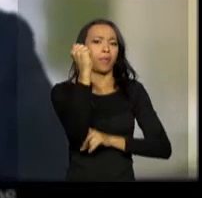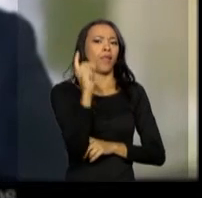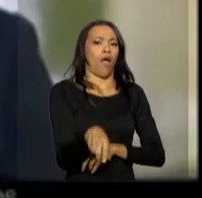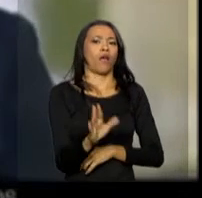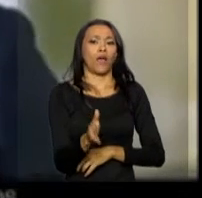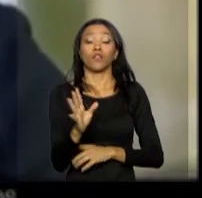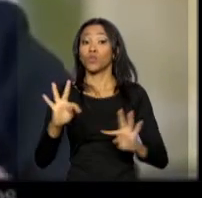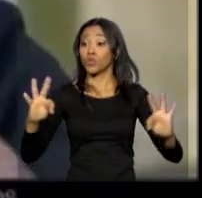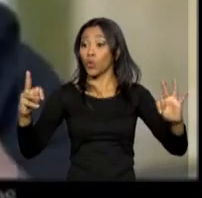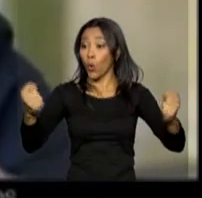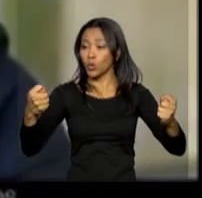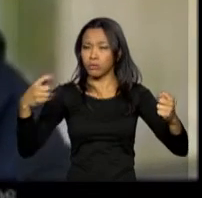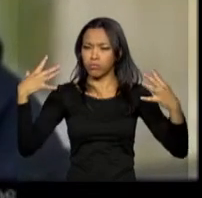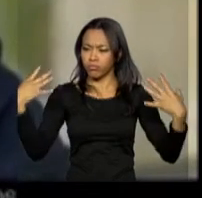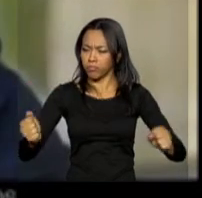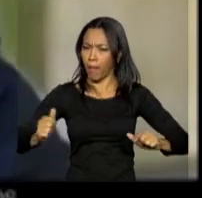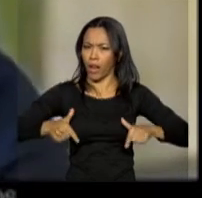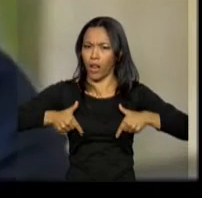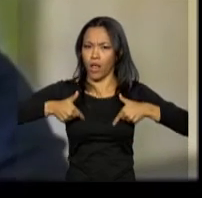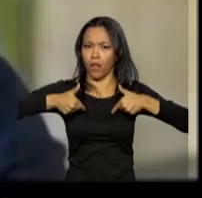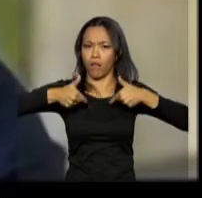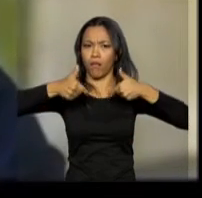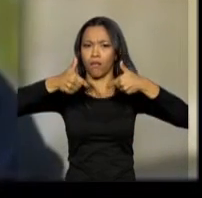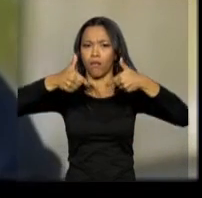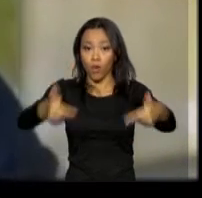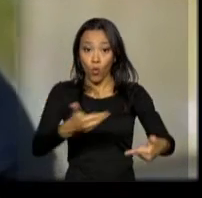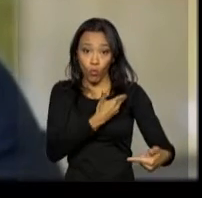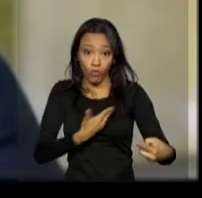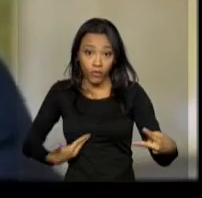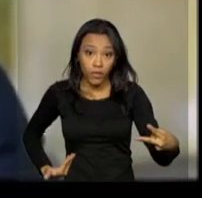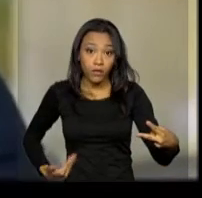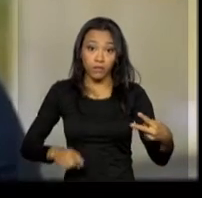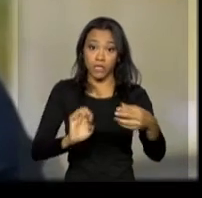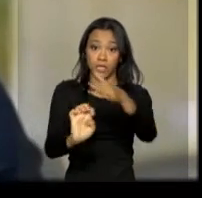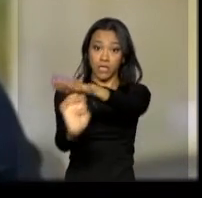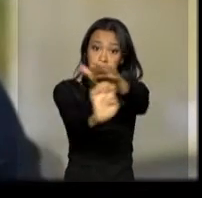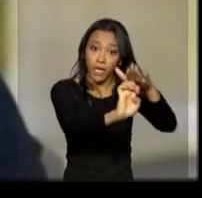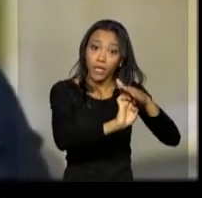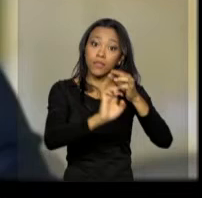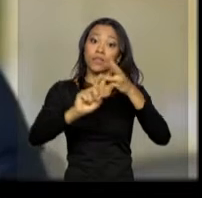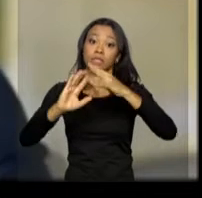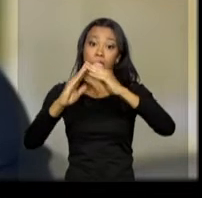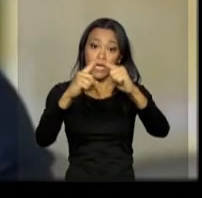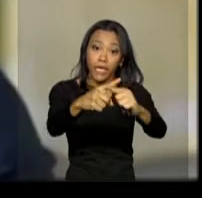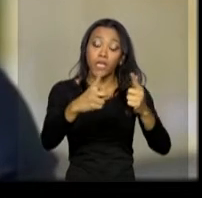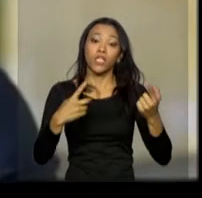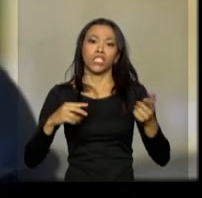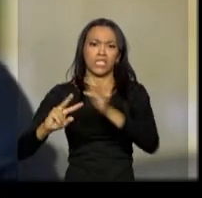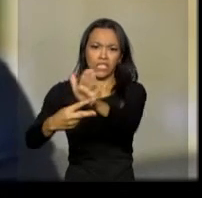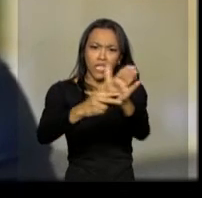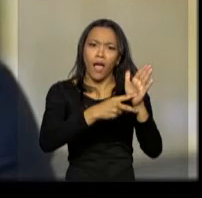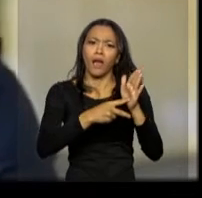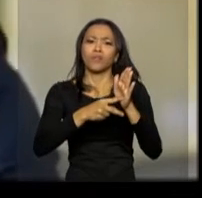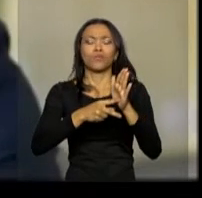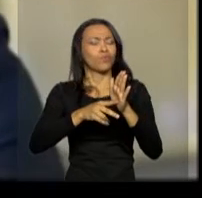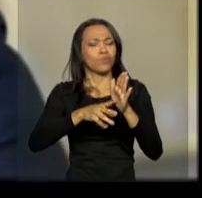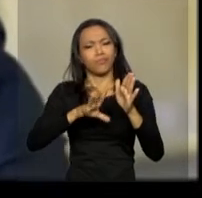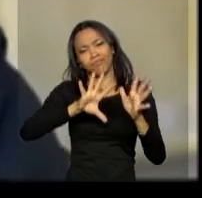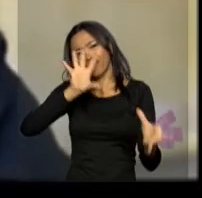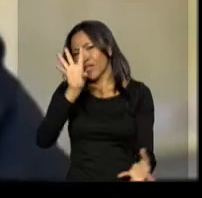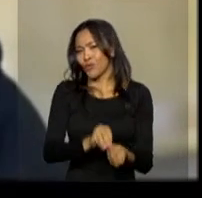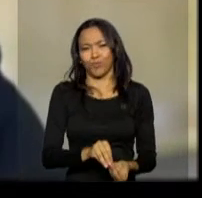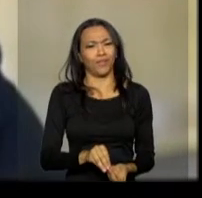de todos vai fazer os governos, as empresas, as igrejas, os sindicatos, em